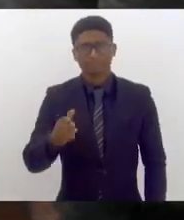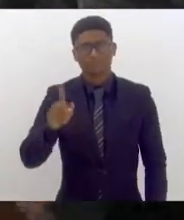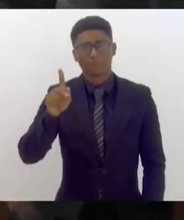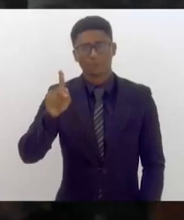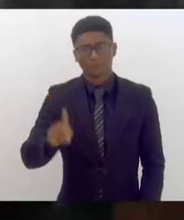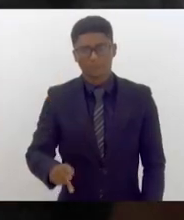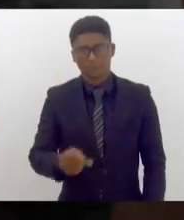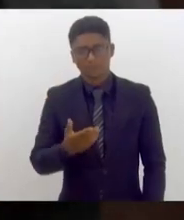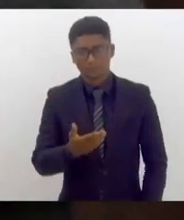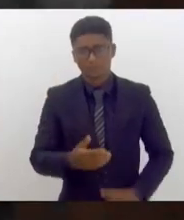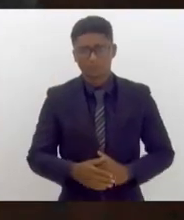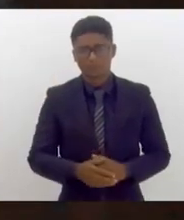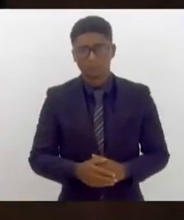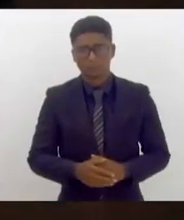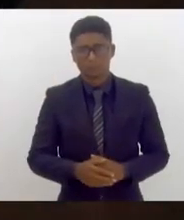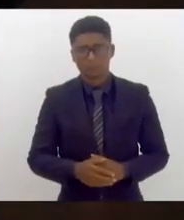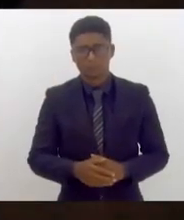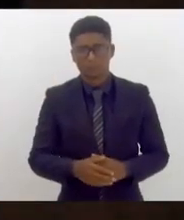Presidente,